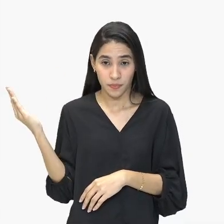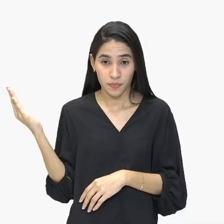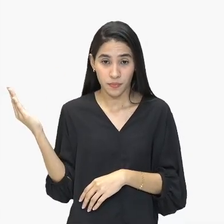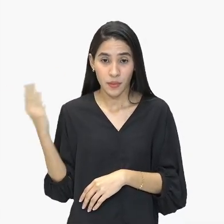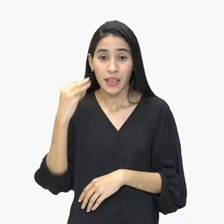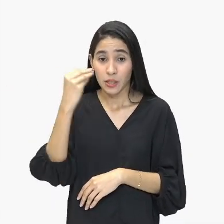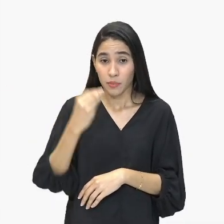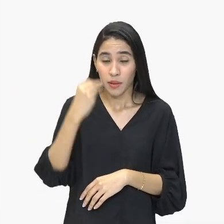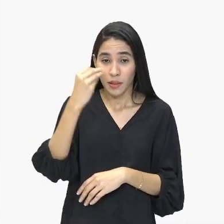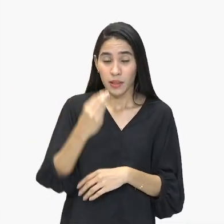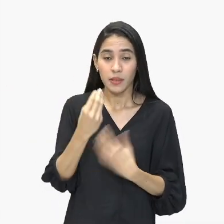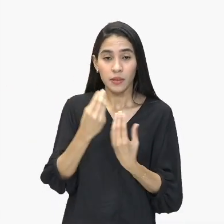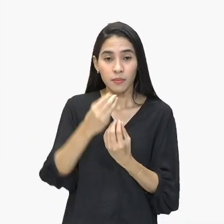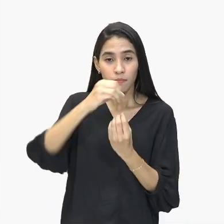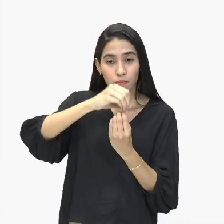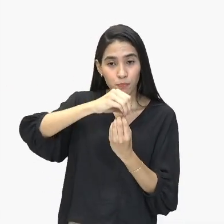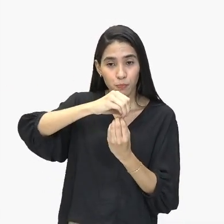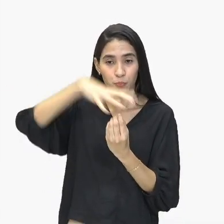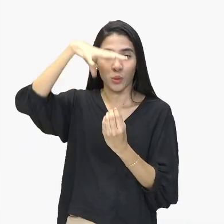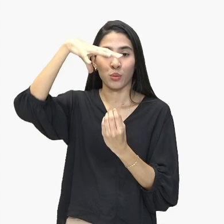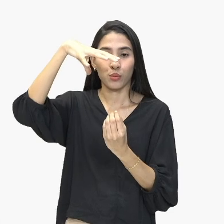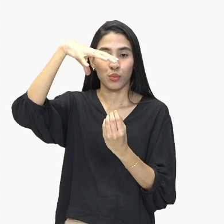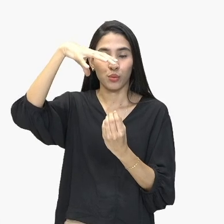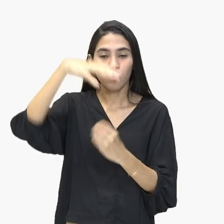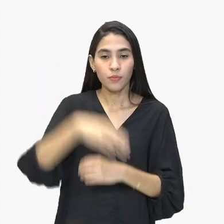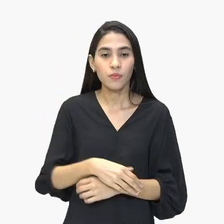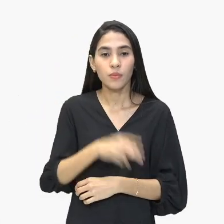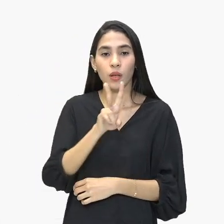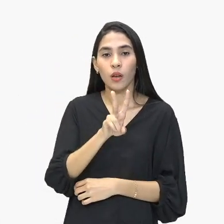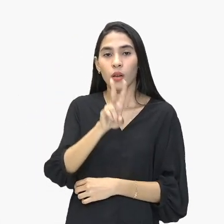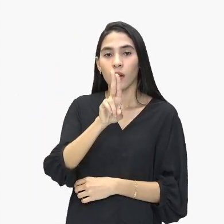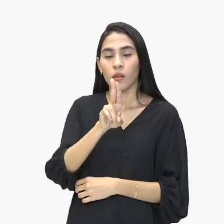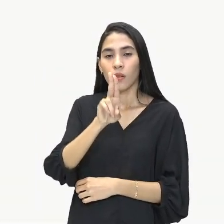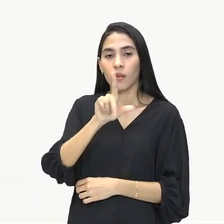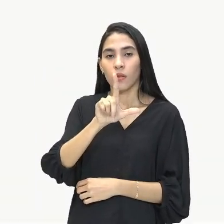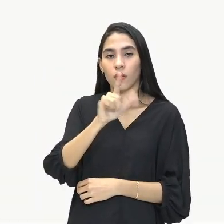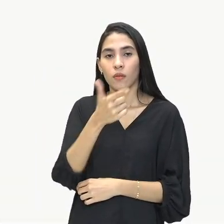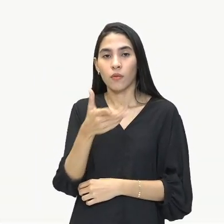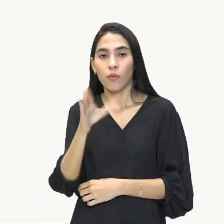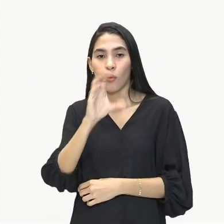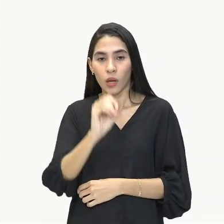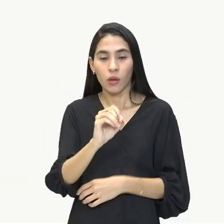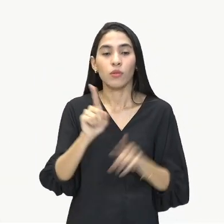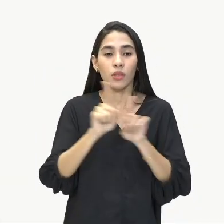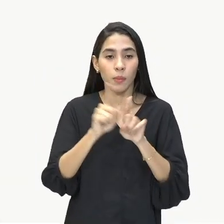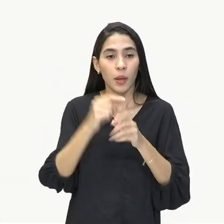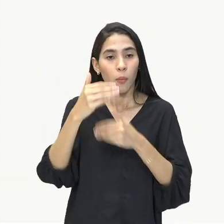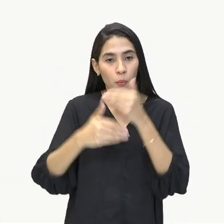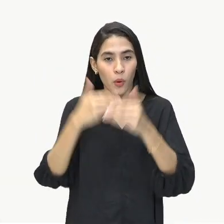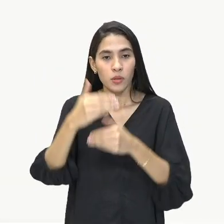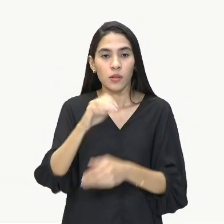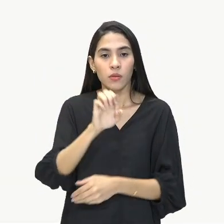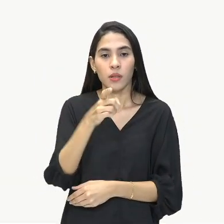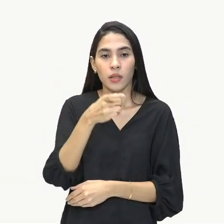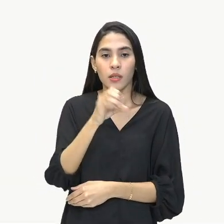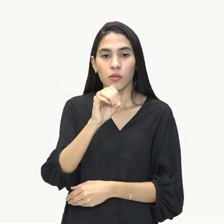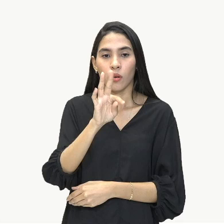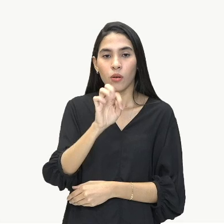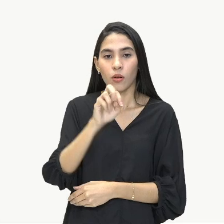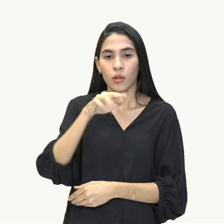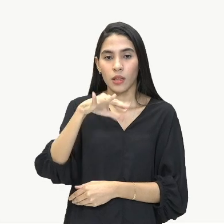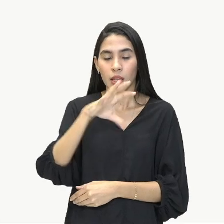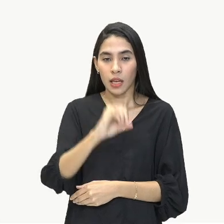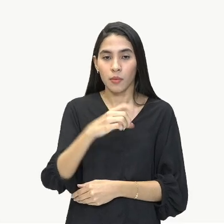do vulcão. A experiência do vulcão, gente, ele é um processo exotérmico que envolve a reação